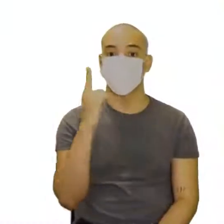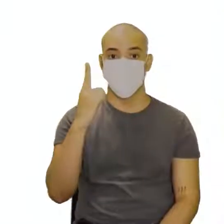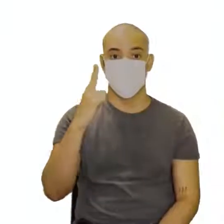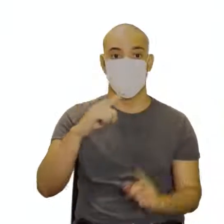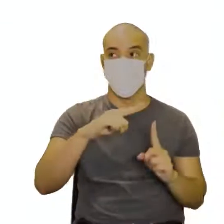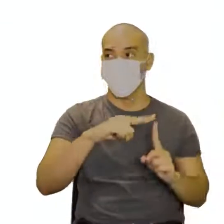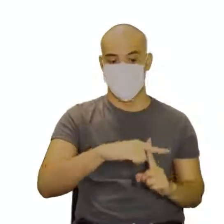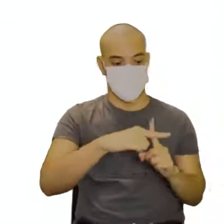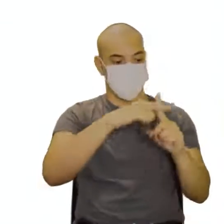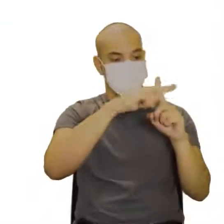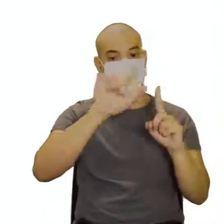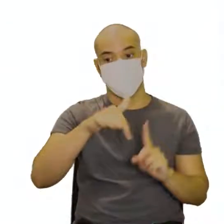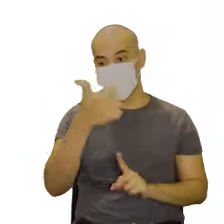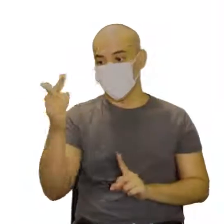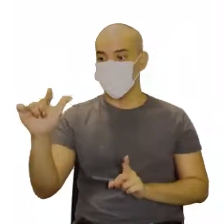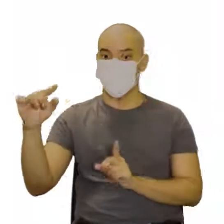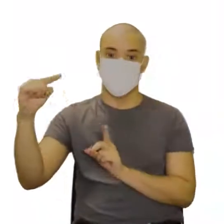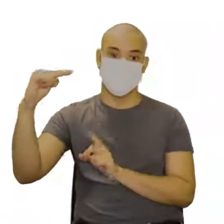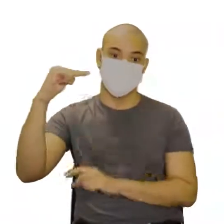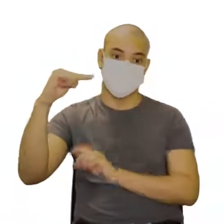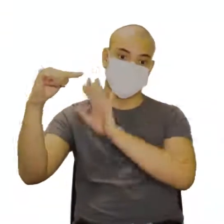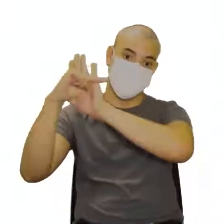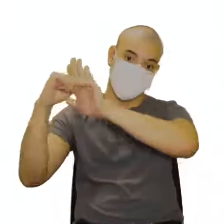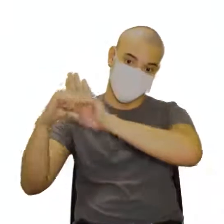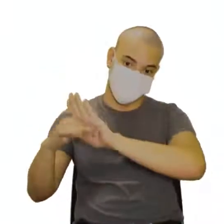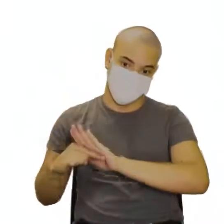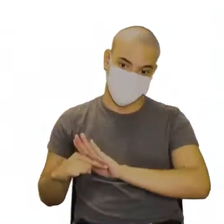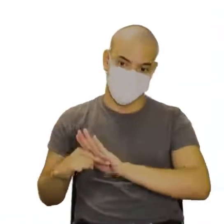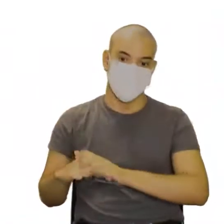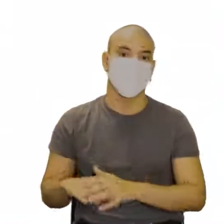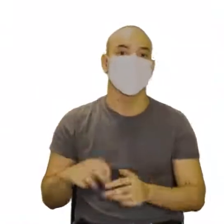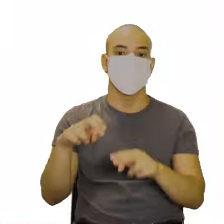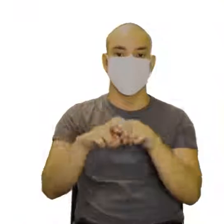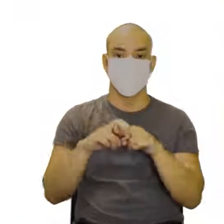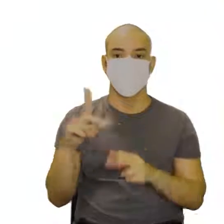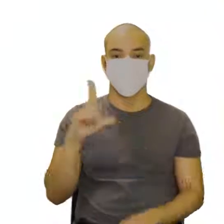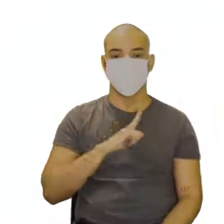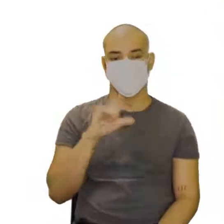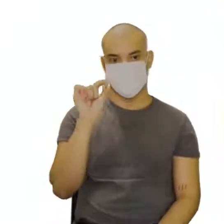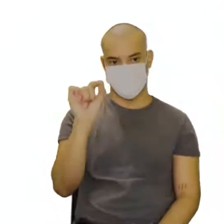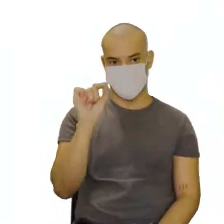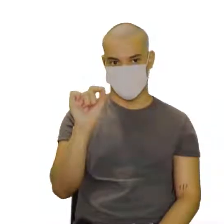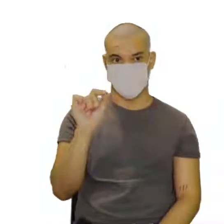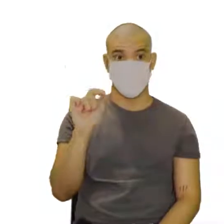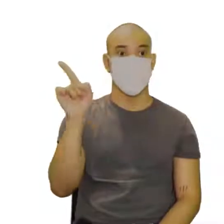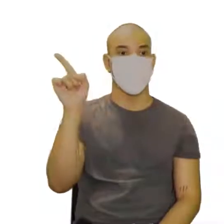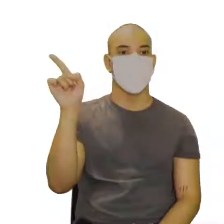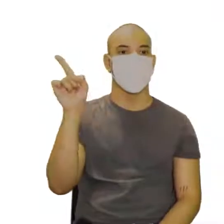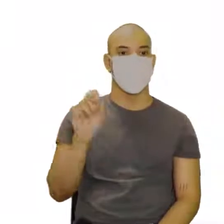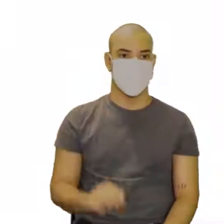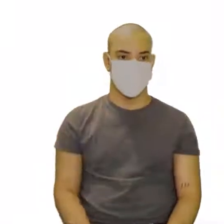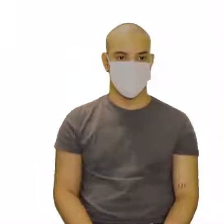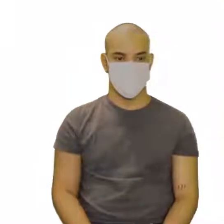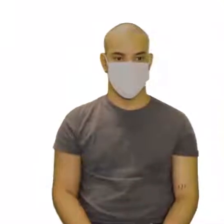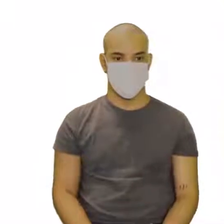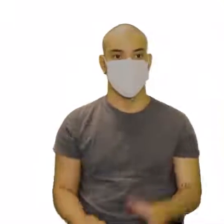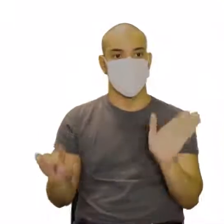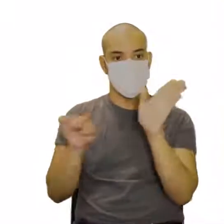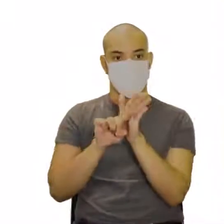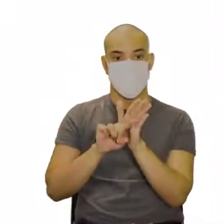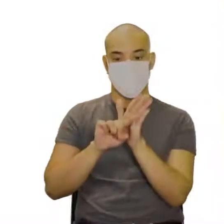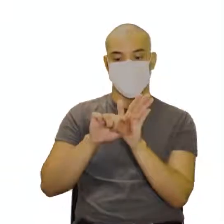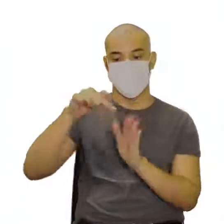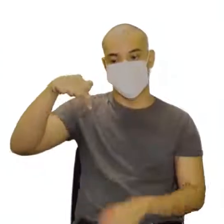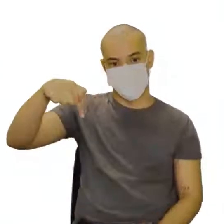sinal positivo e a outra com sinal Q negativo. Então, aqui eu tenho, por exemplo, menos Q e aqui eu